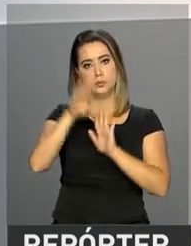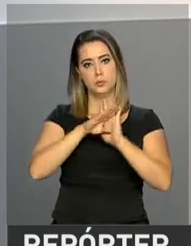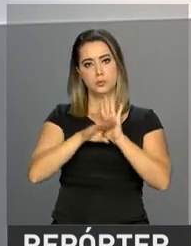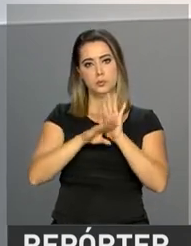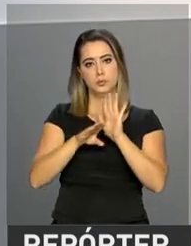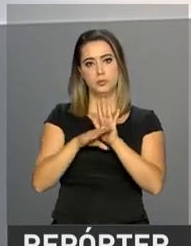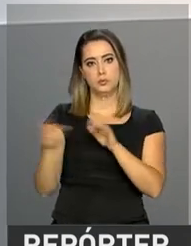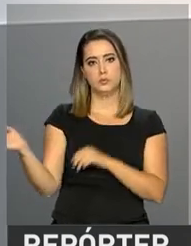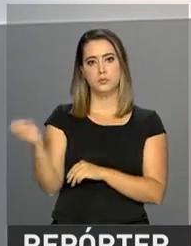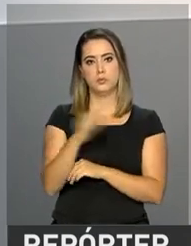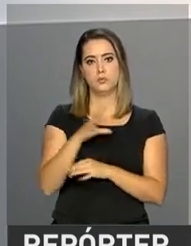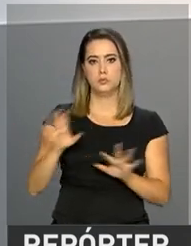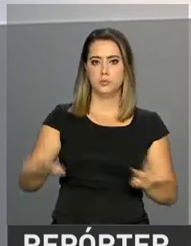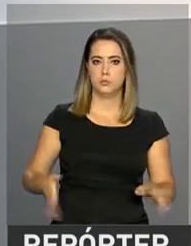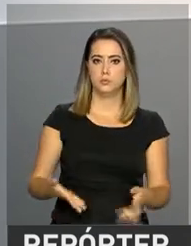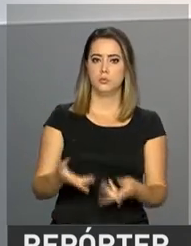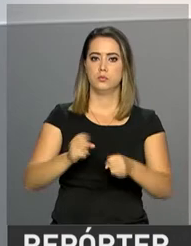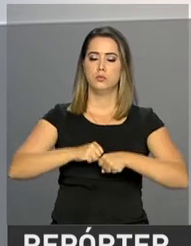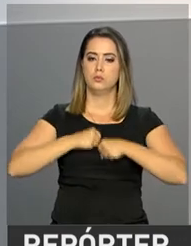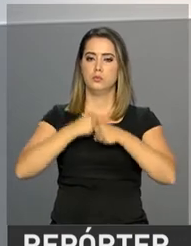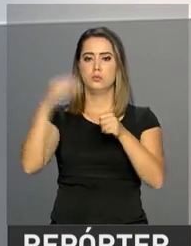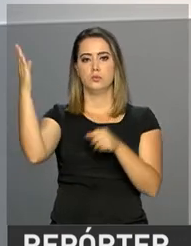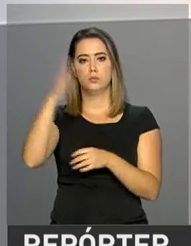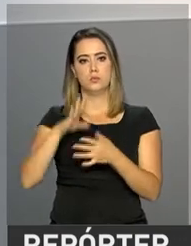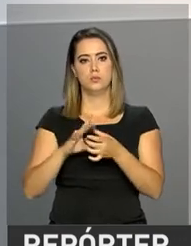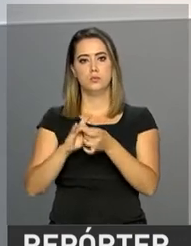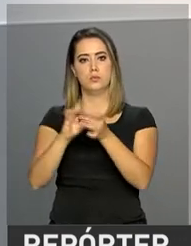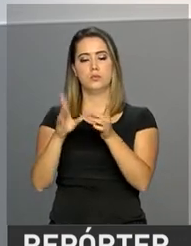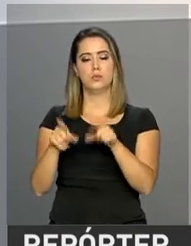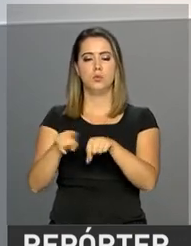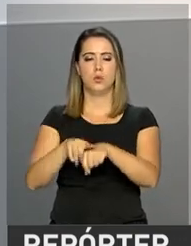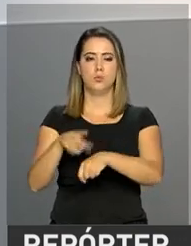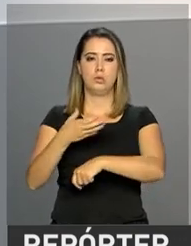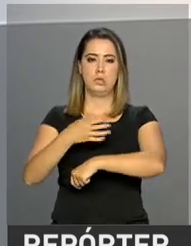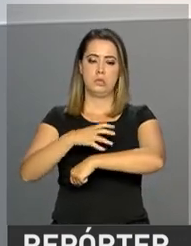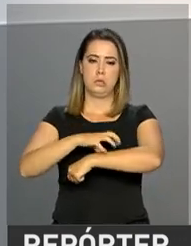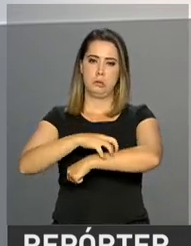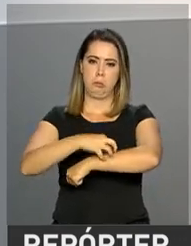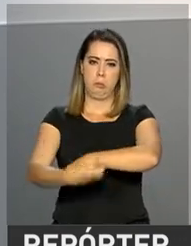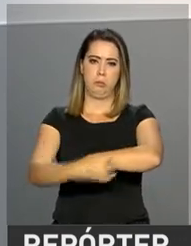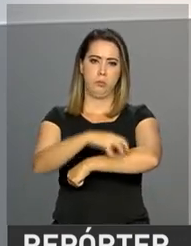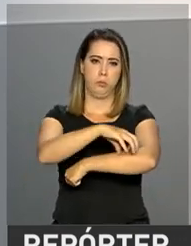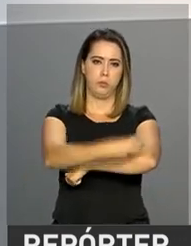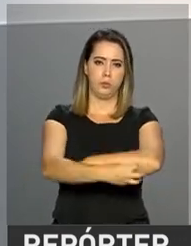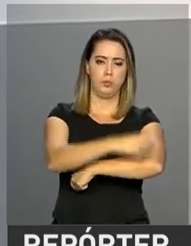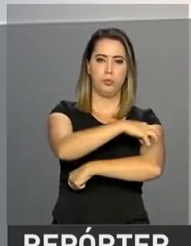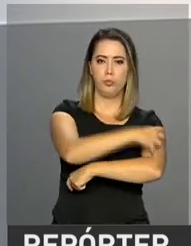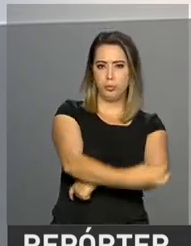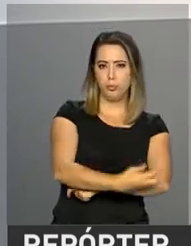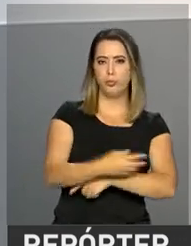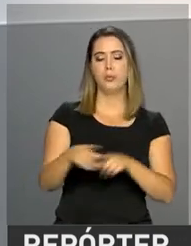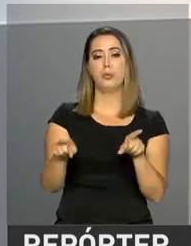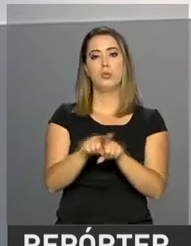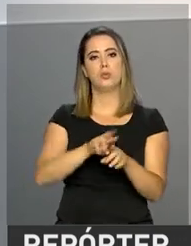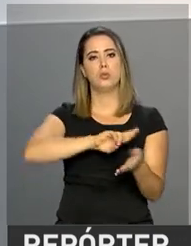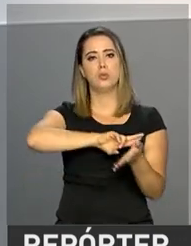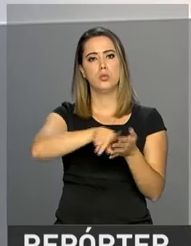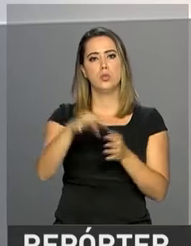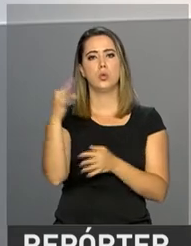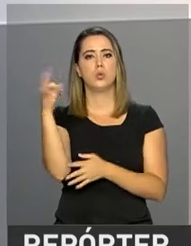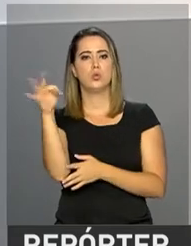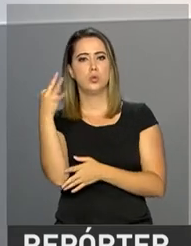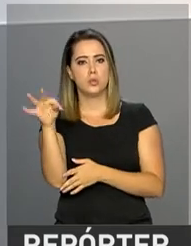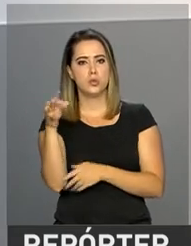para intensificar esforços para um Brasil livre da hanseníase. Palmas, Araguaína, Gurupi, Porto Nacional,